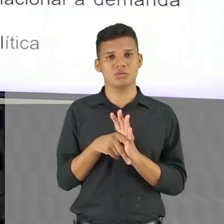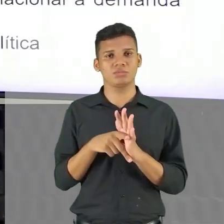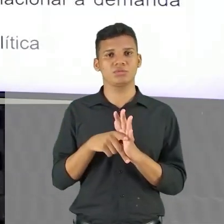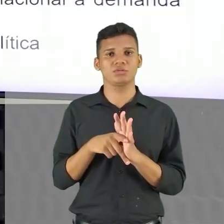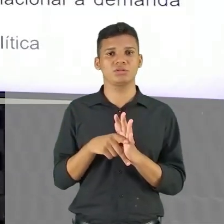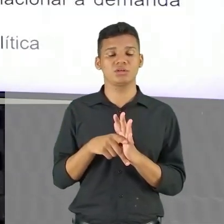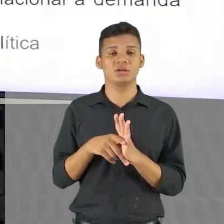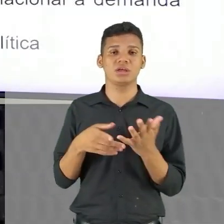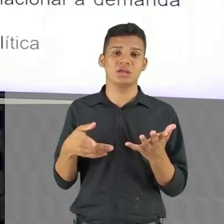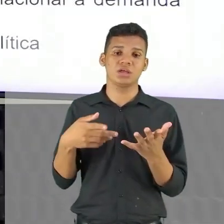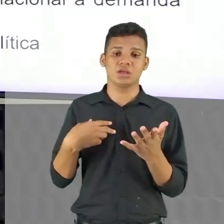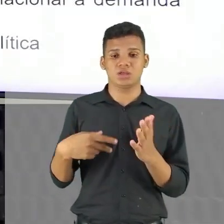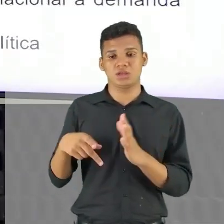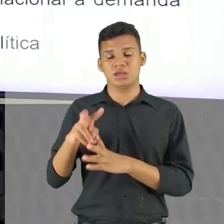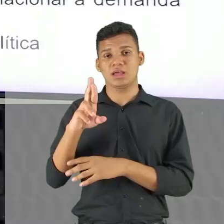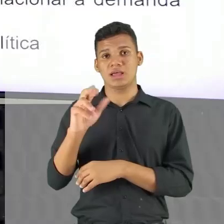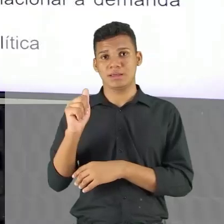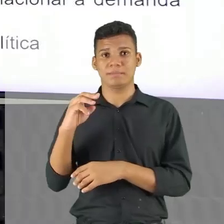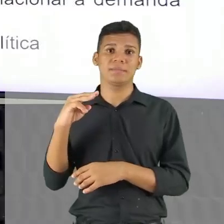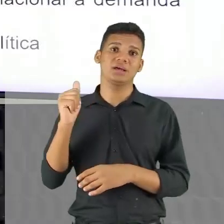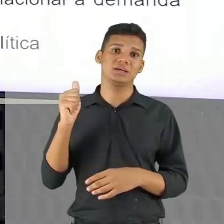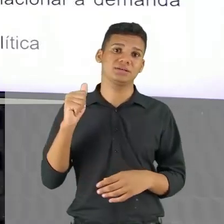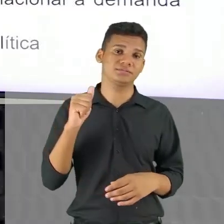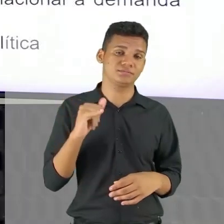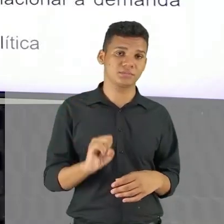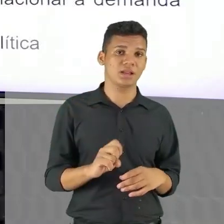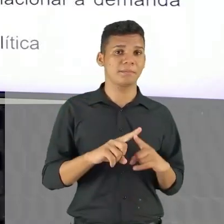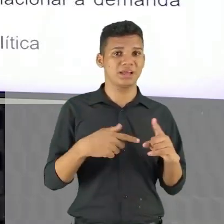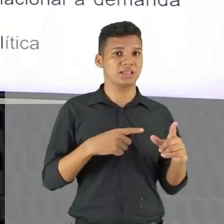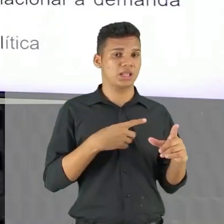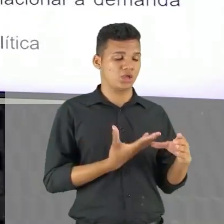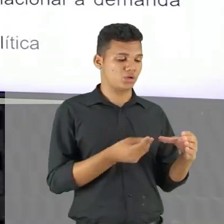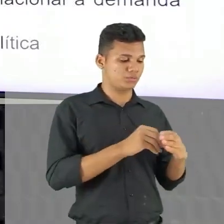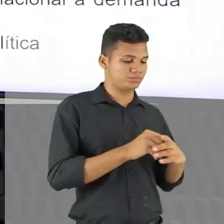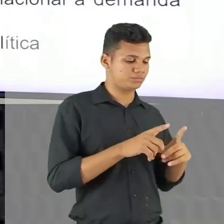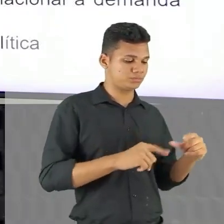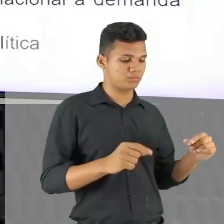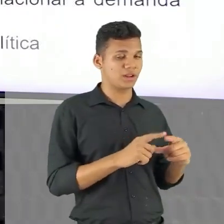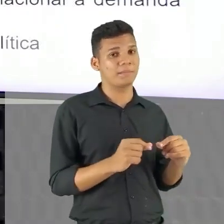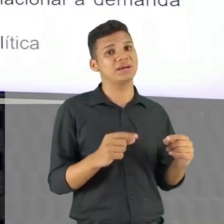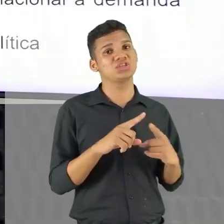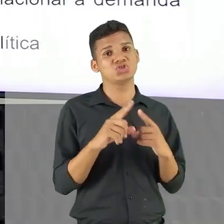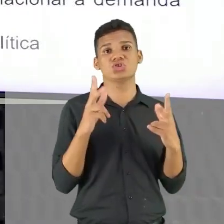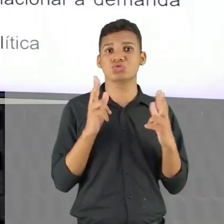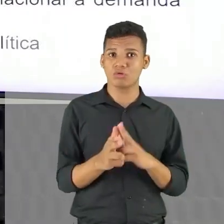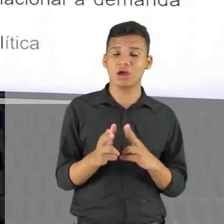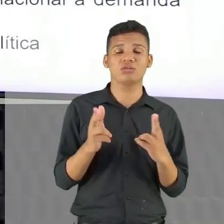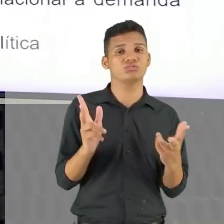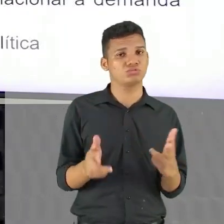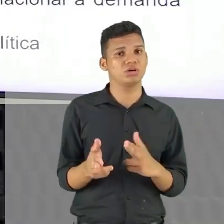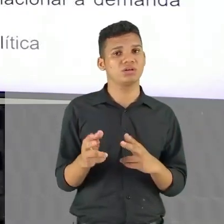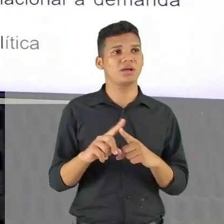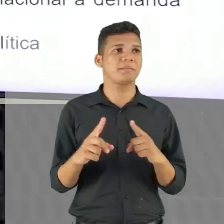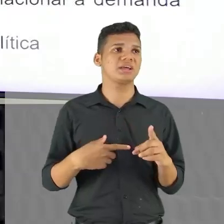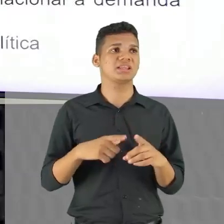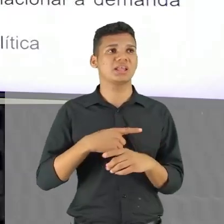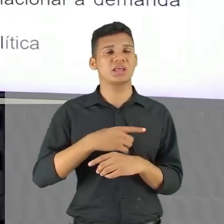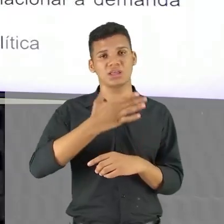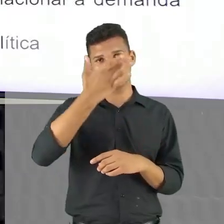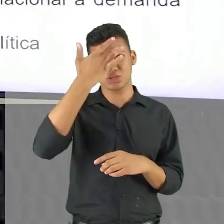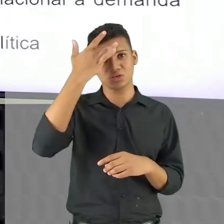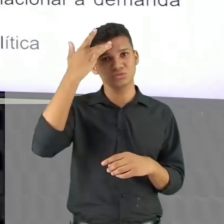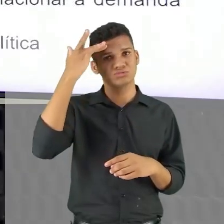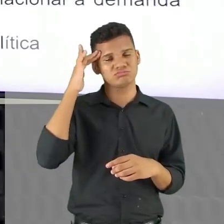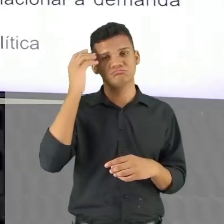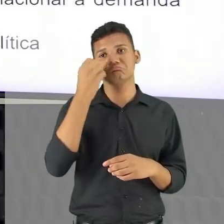é radical. Existem alas dentro de Israel que são tão radicais quanto, que fique claro. Eu tenho mocinhos e bandidos dos